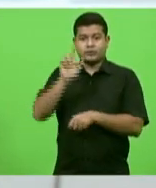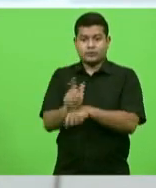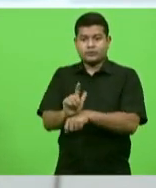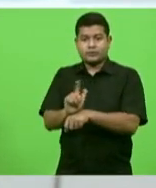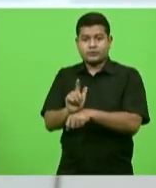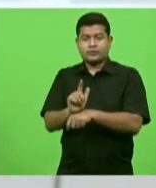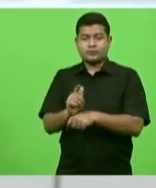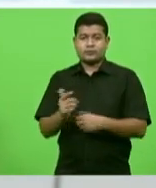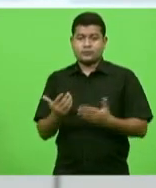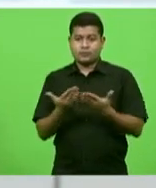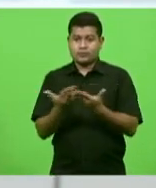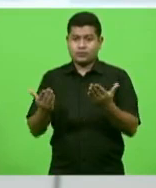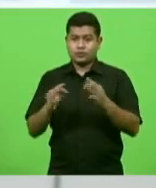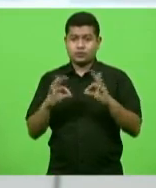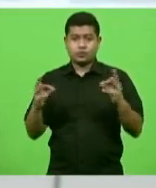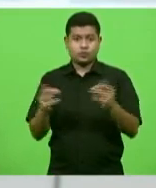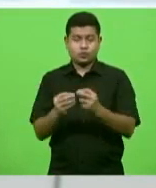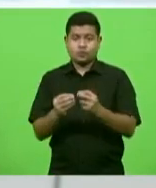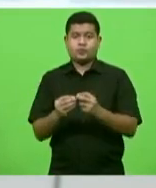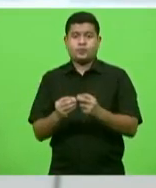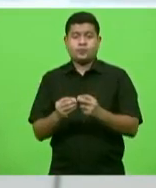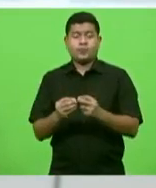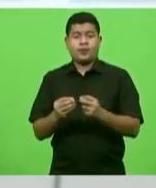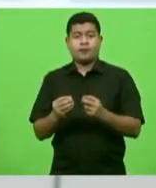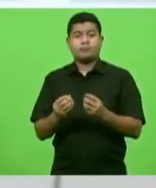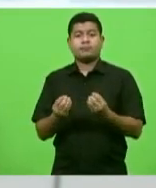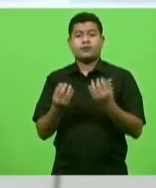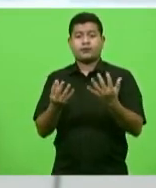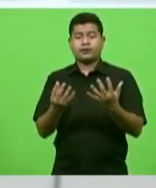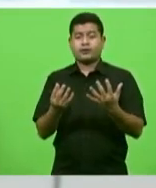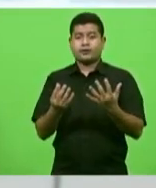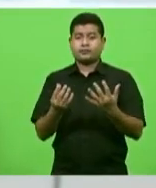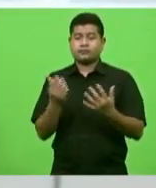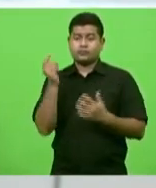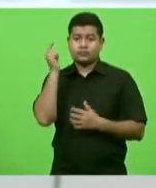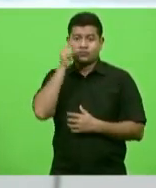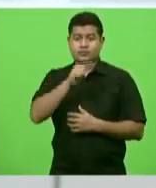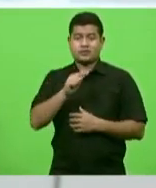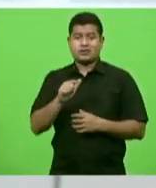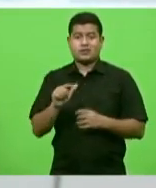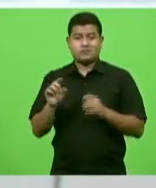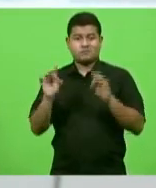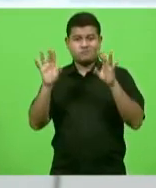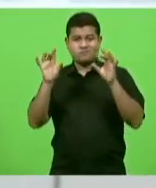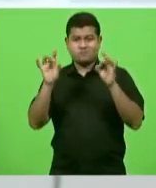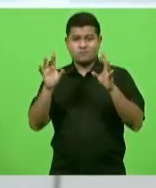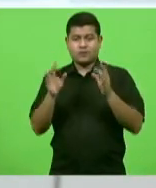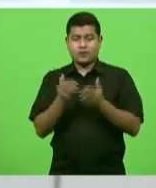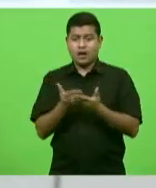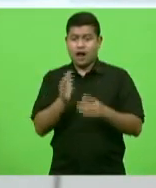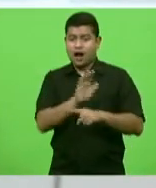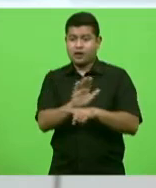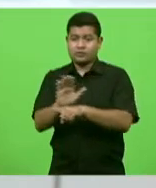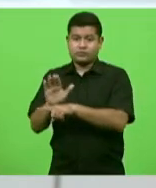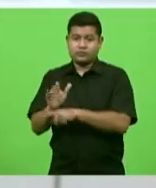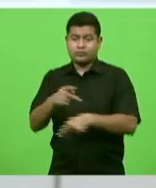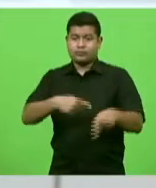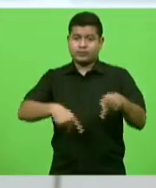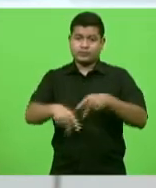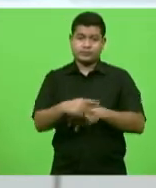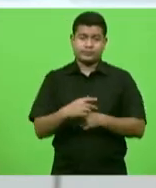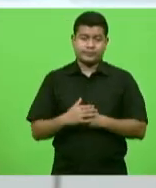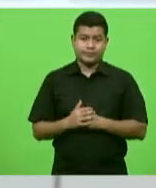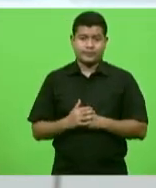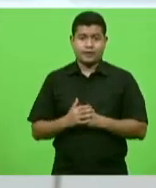alcançar todos eles o mais alto grau a ser atingido para os cidadãos da polis do governante